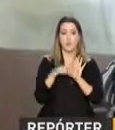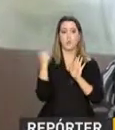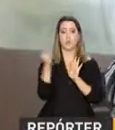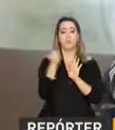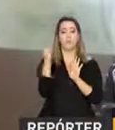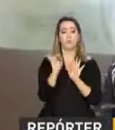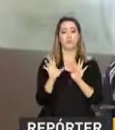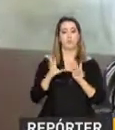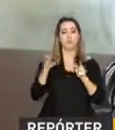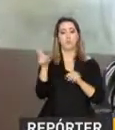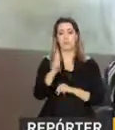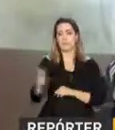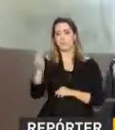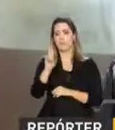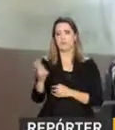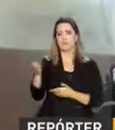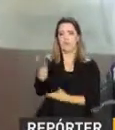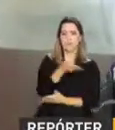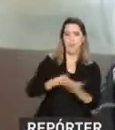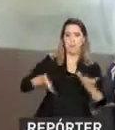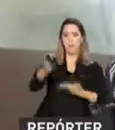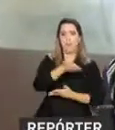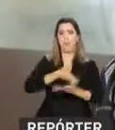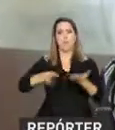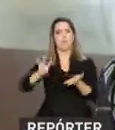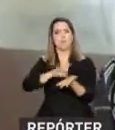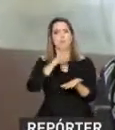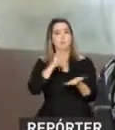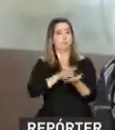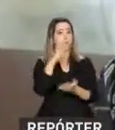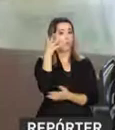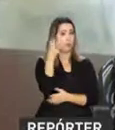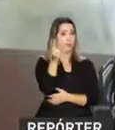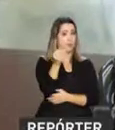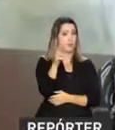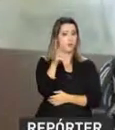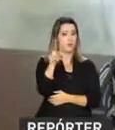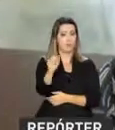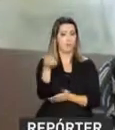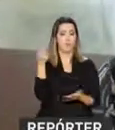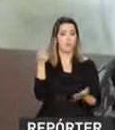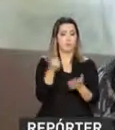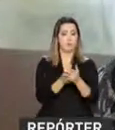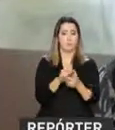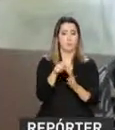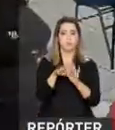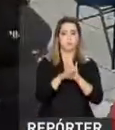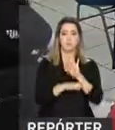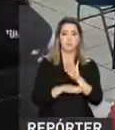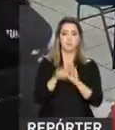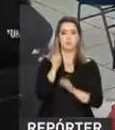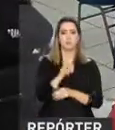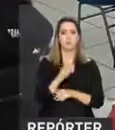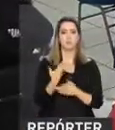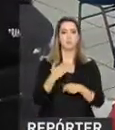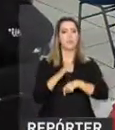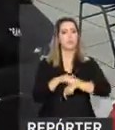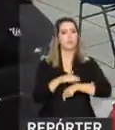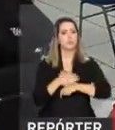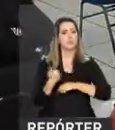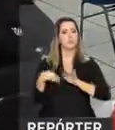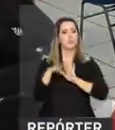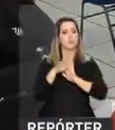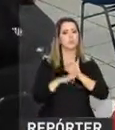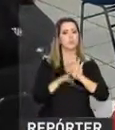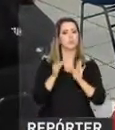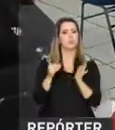estar competindo um contra outros para uma das 40 vagas que a gente tem para financiamento dentro desse programa. A duração dos